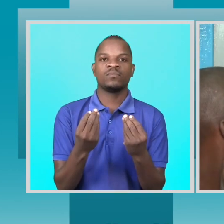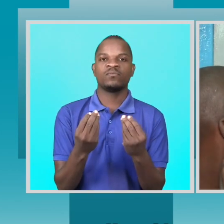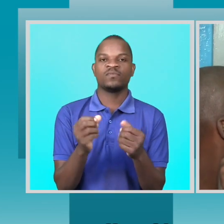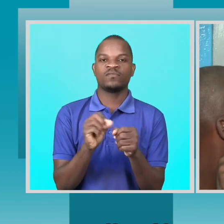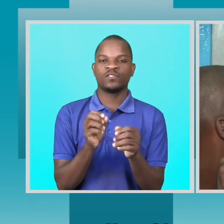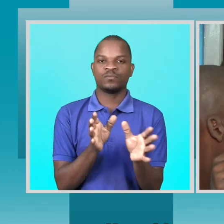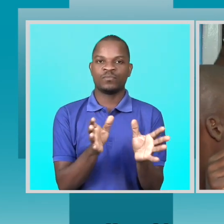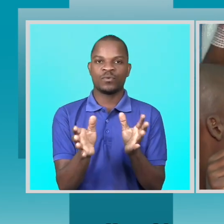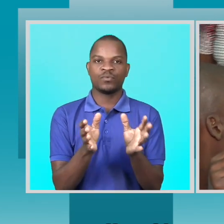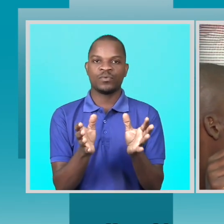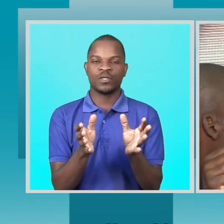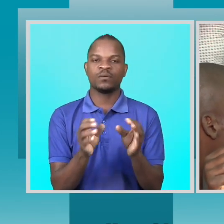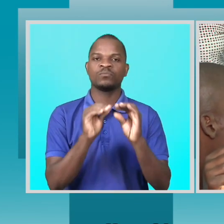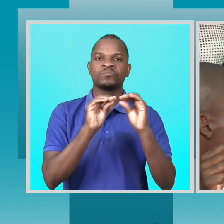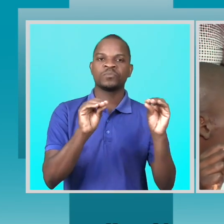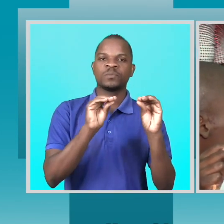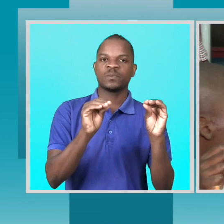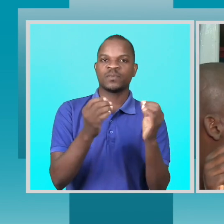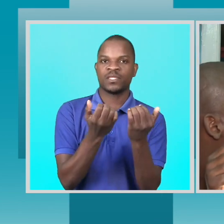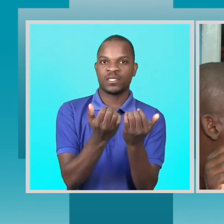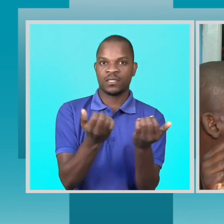cuidado dessas crianças.